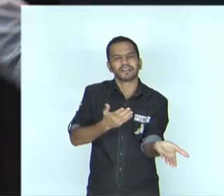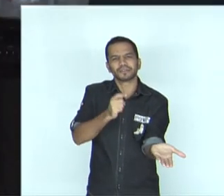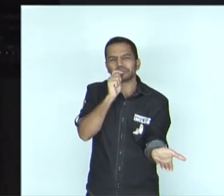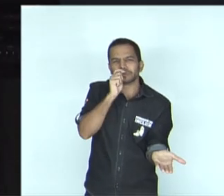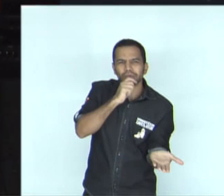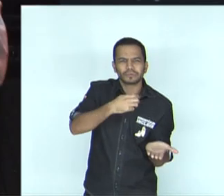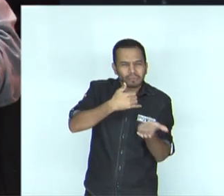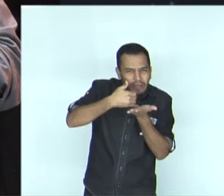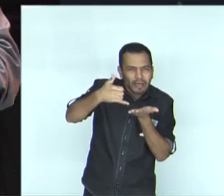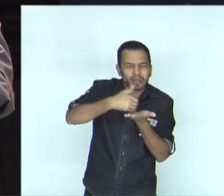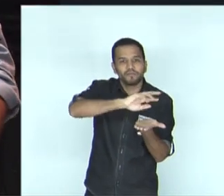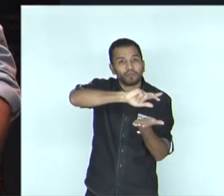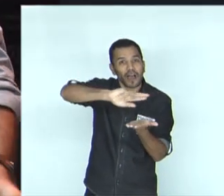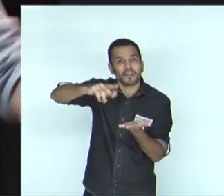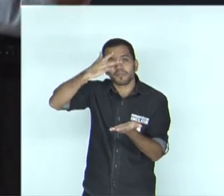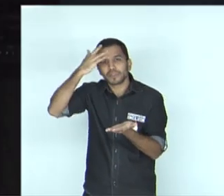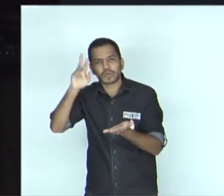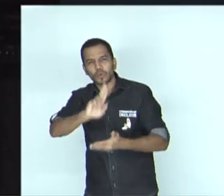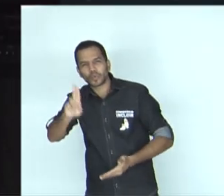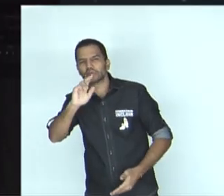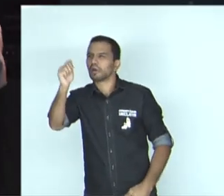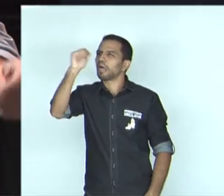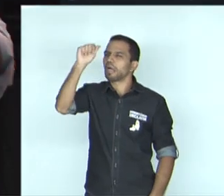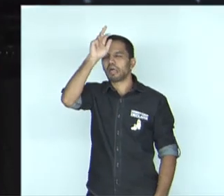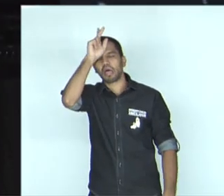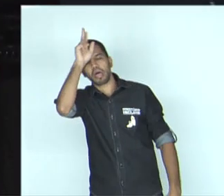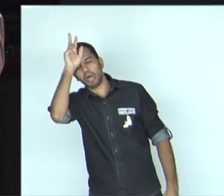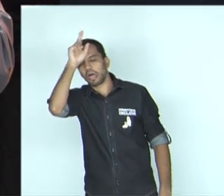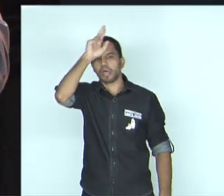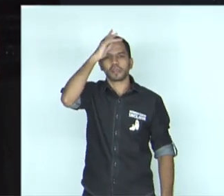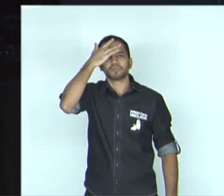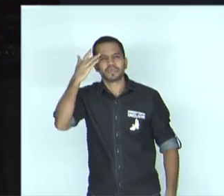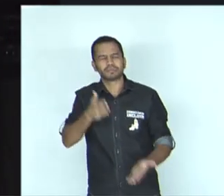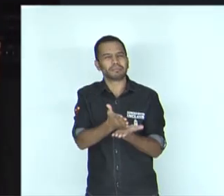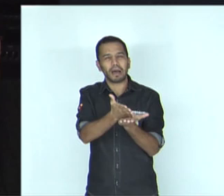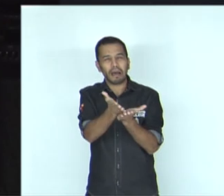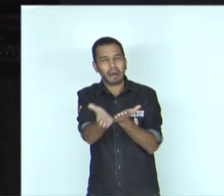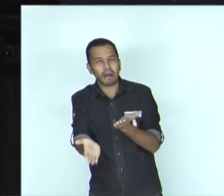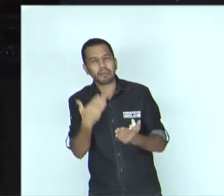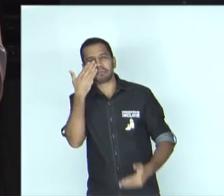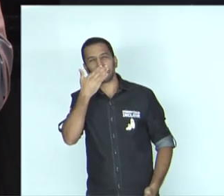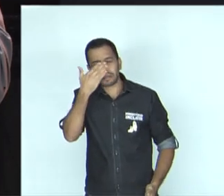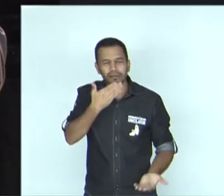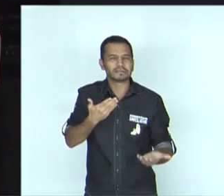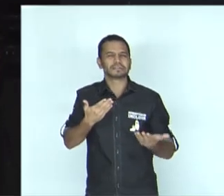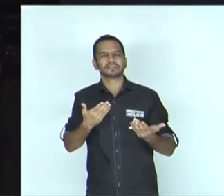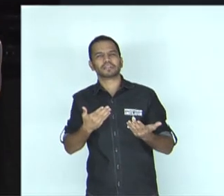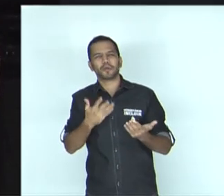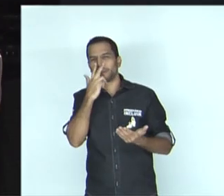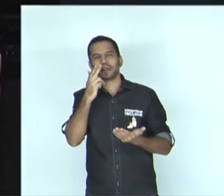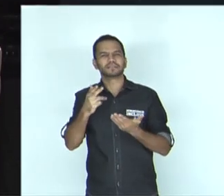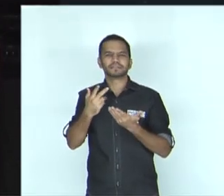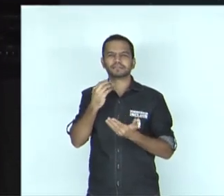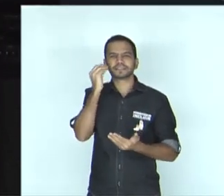que estão se embebedando. São pessoas que estão se enveredando pela prostituição, se refugiando lá para esquecer